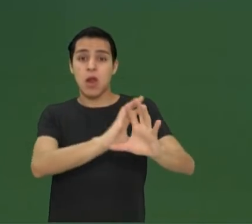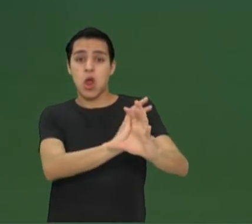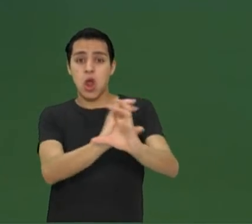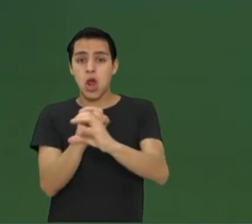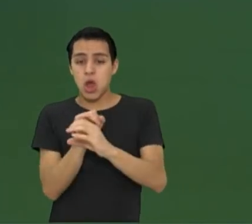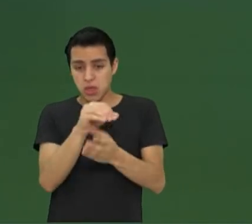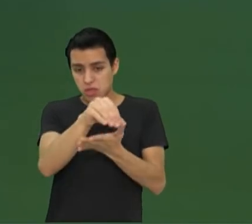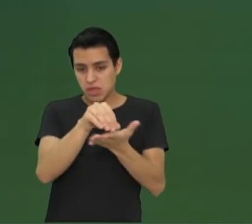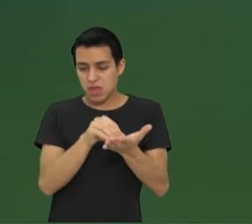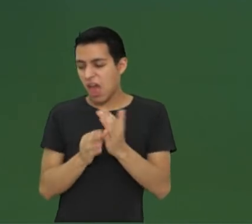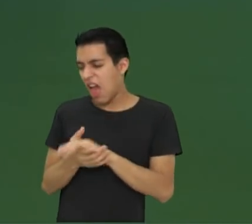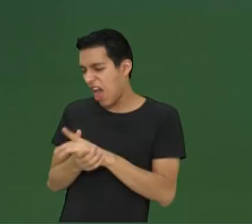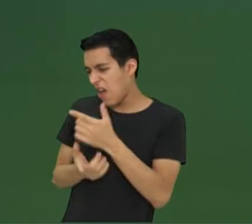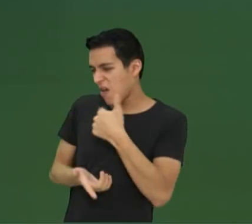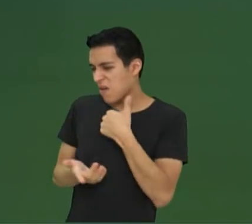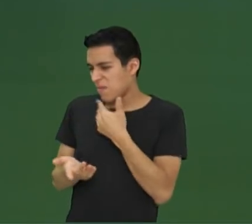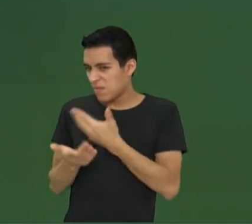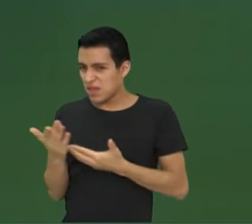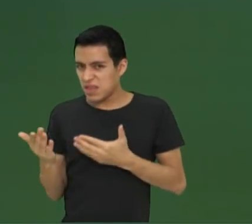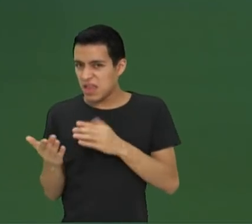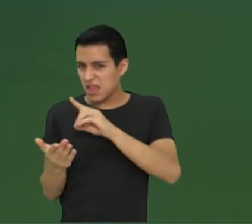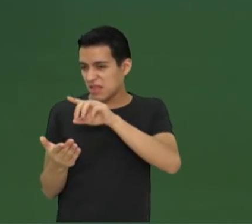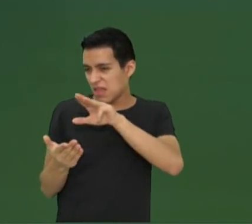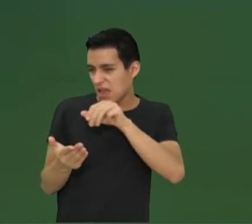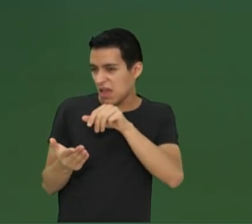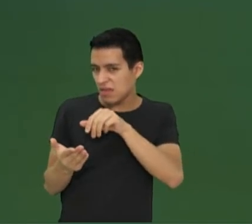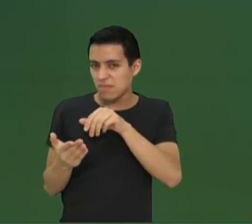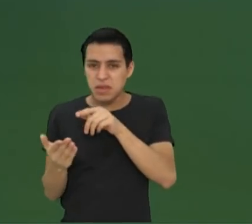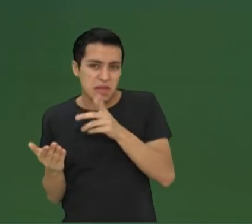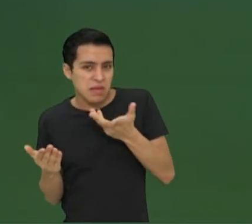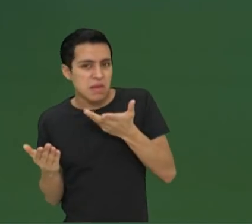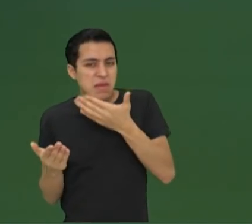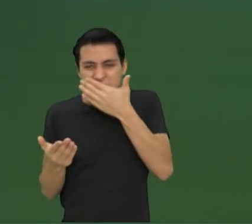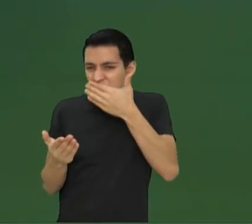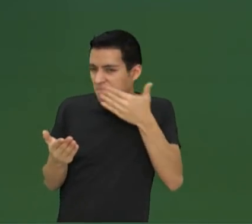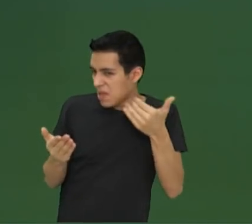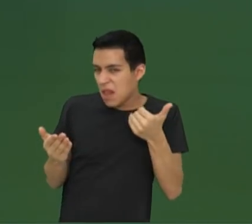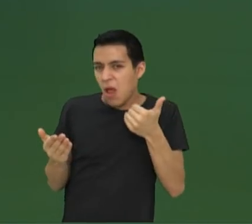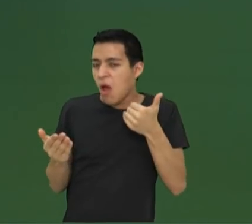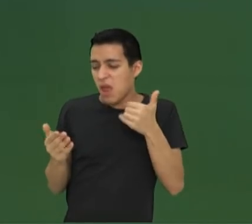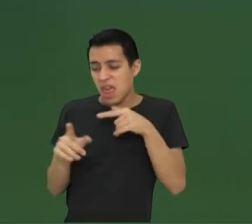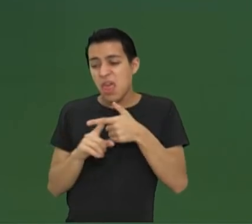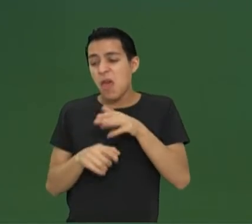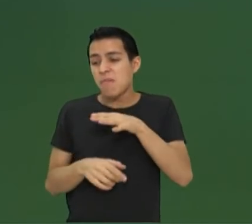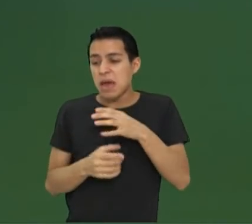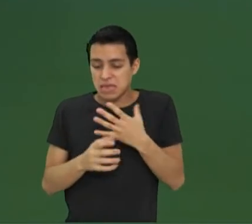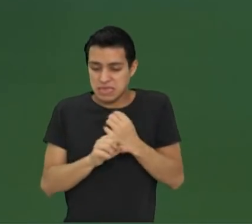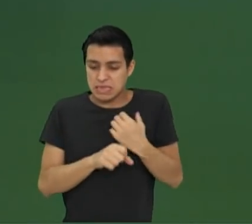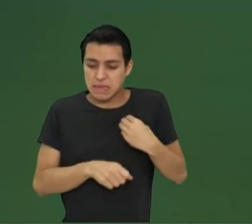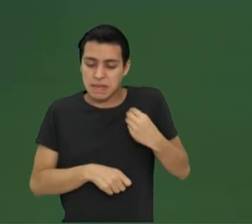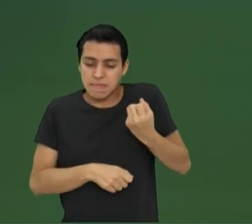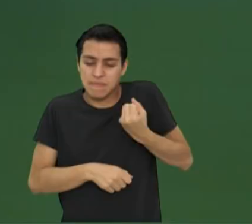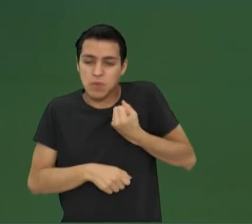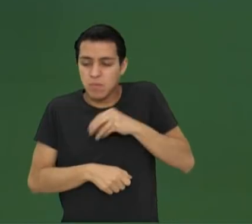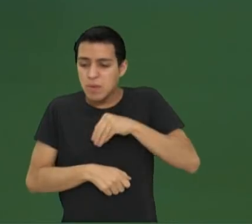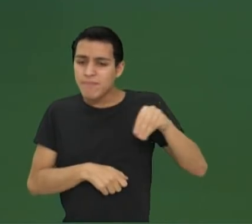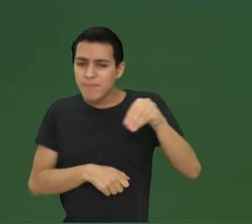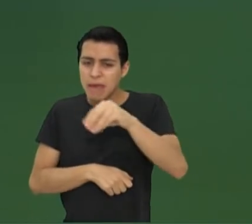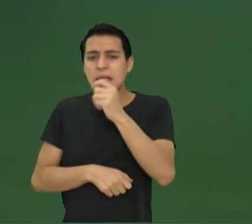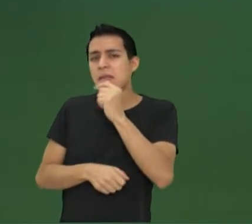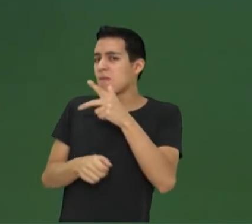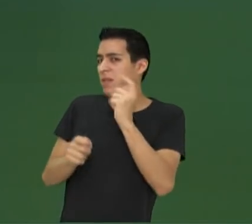ele pode pensar, eu vou perder minha dama, ele vai perder a dele, nós vamos ficar quites, mas eu tenho mais peça, então eu vou ainda estar se